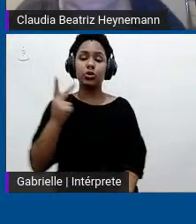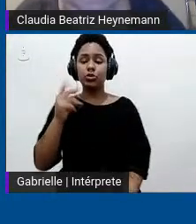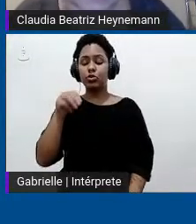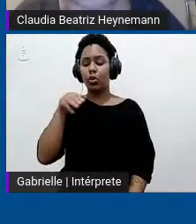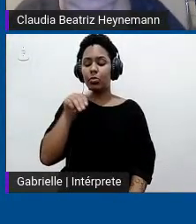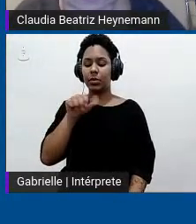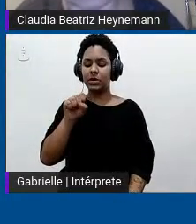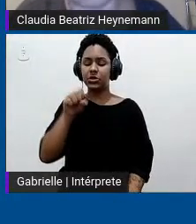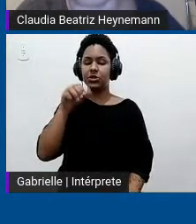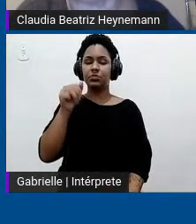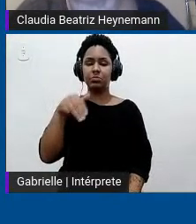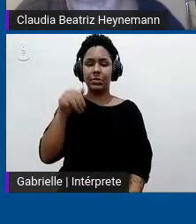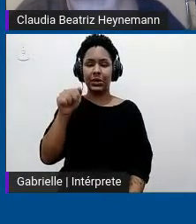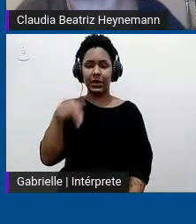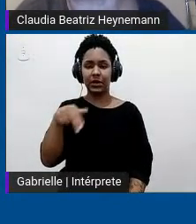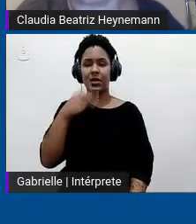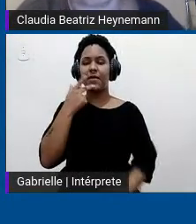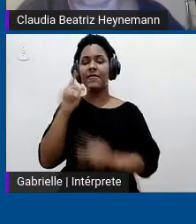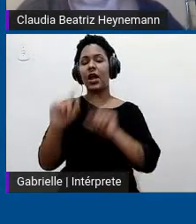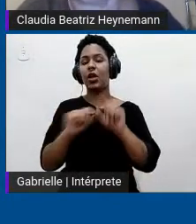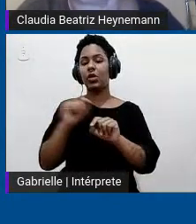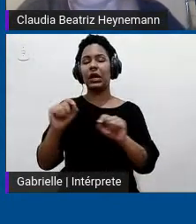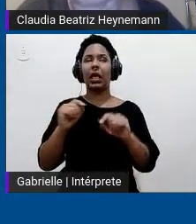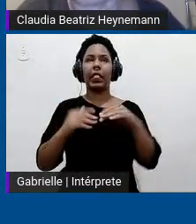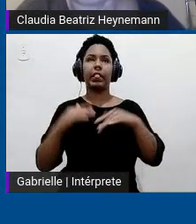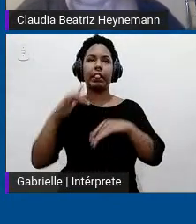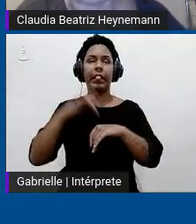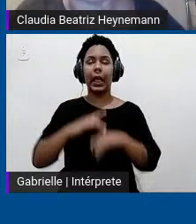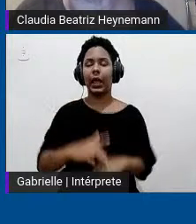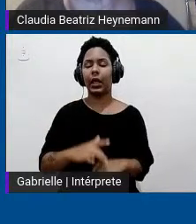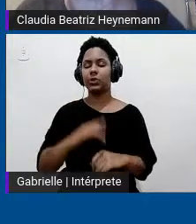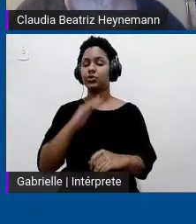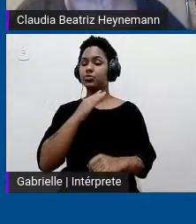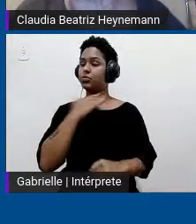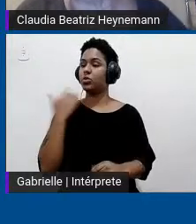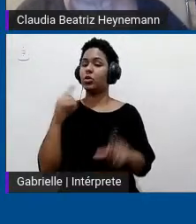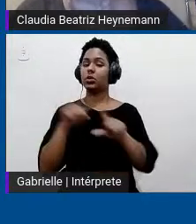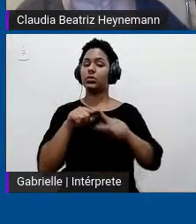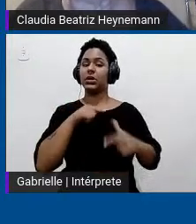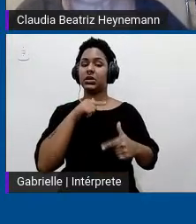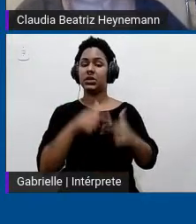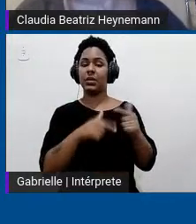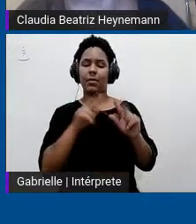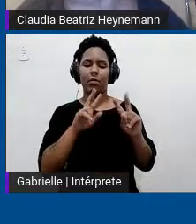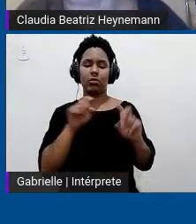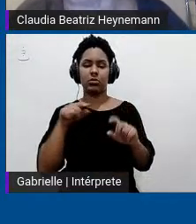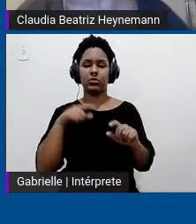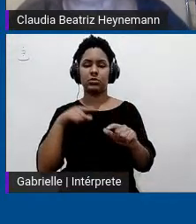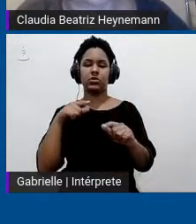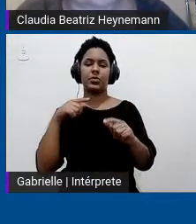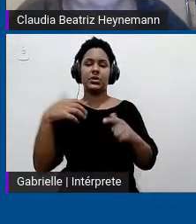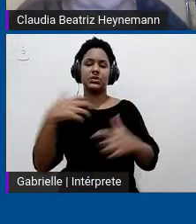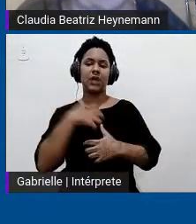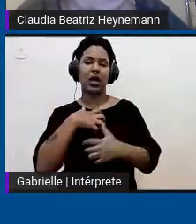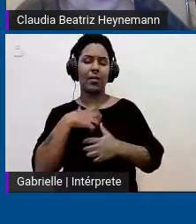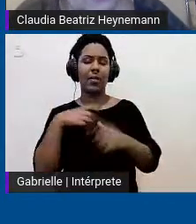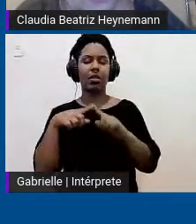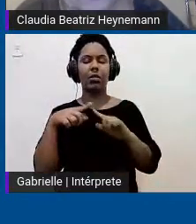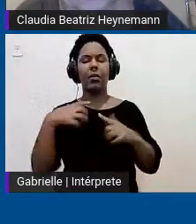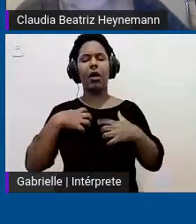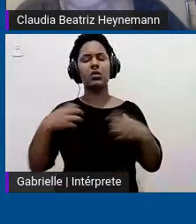né, ele trabalha, né, com esses dois sentimentos e sensações, espreitam numa estação de cura